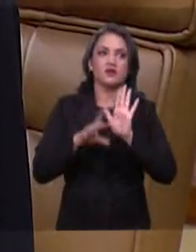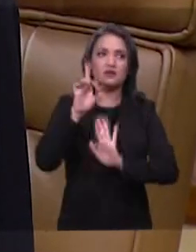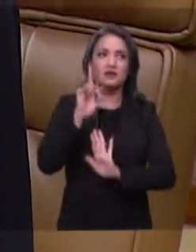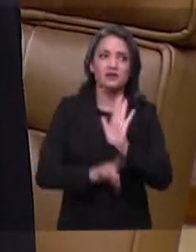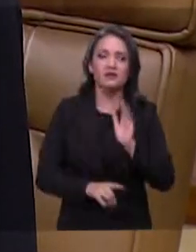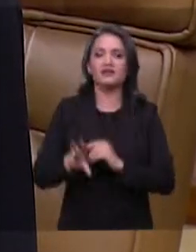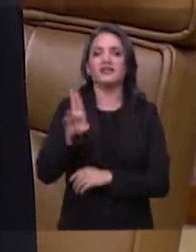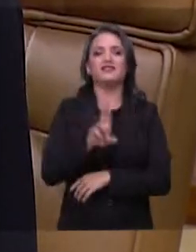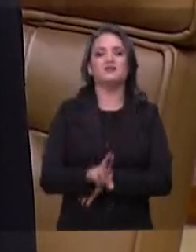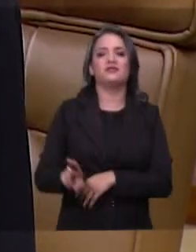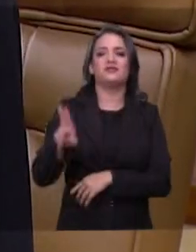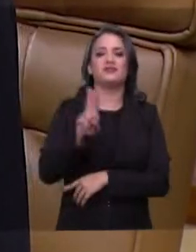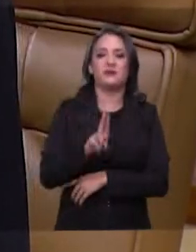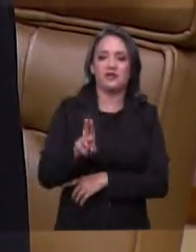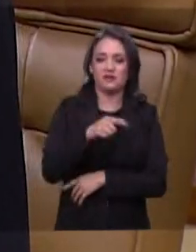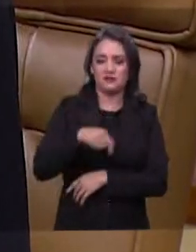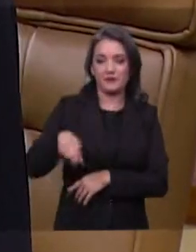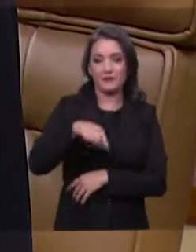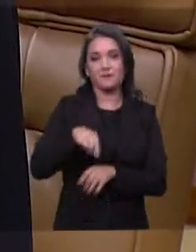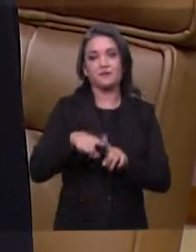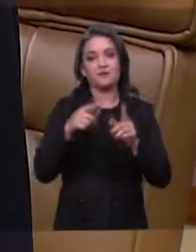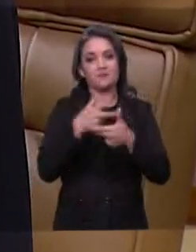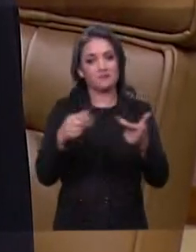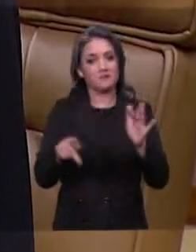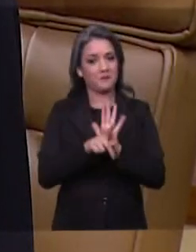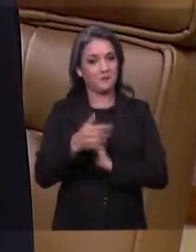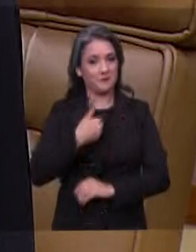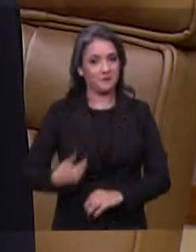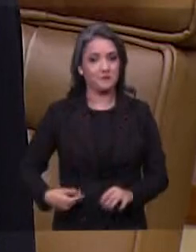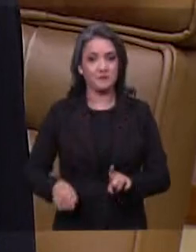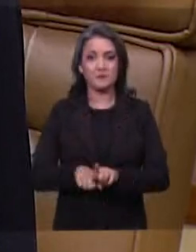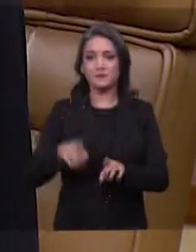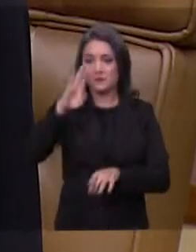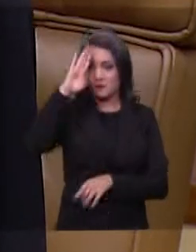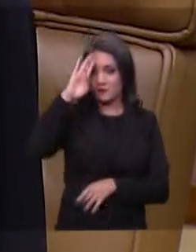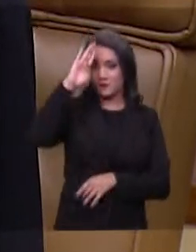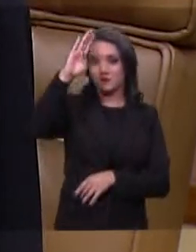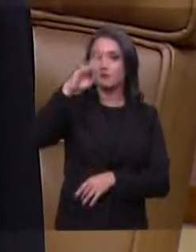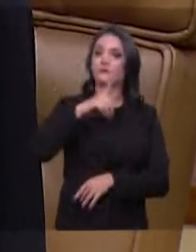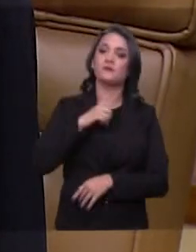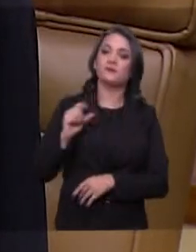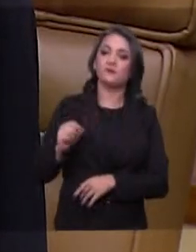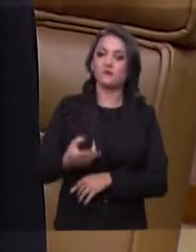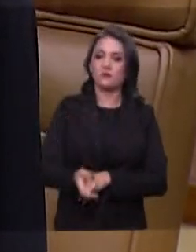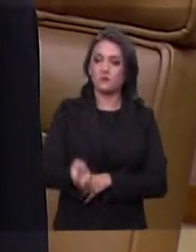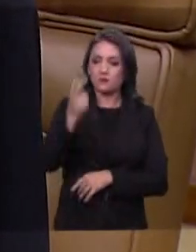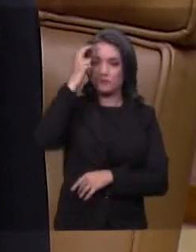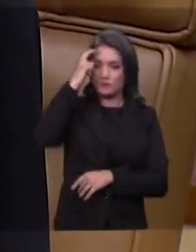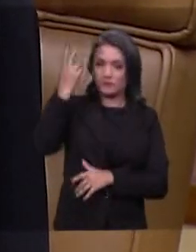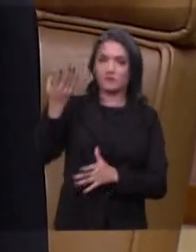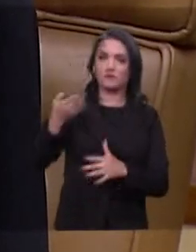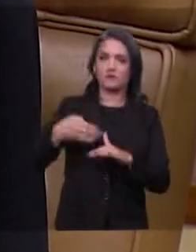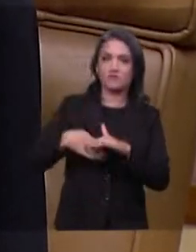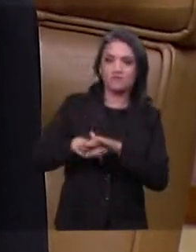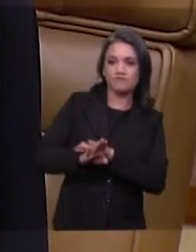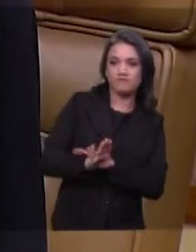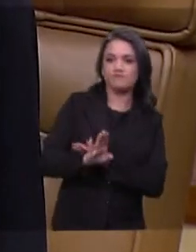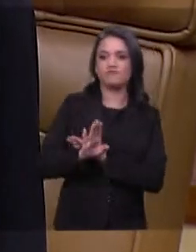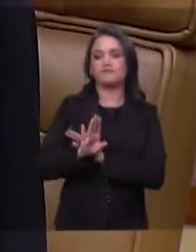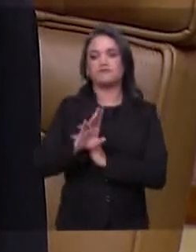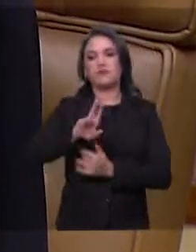real de uso em relação a imóveis do patrimônio do Estado, como também primordialmente reforça a cultura, os costumes,